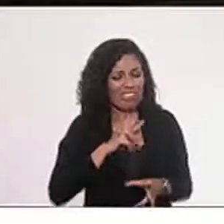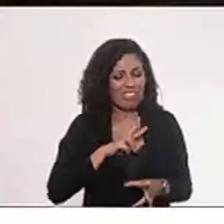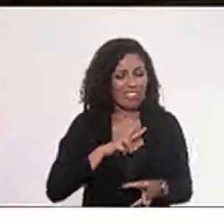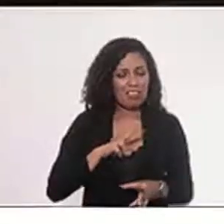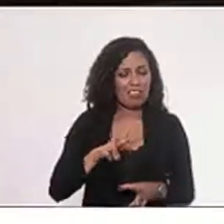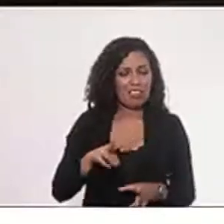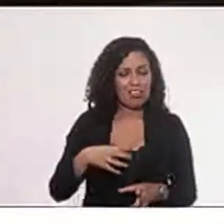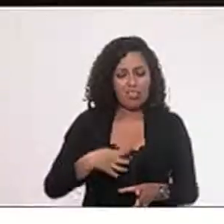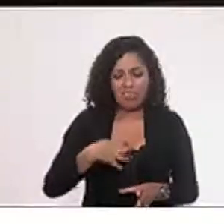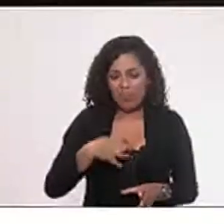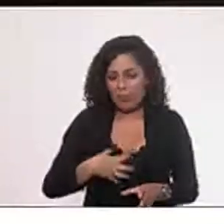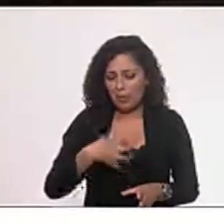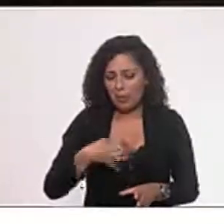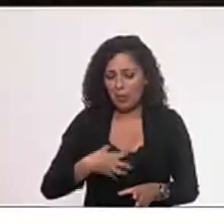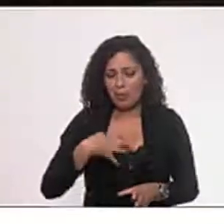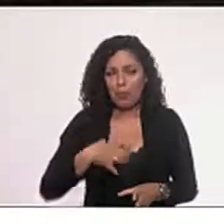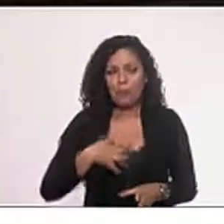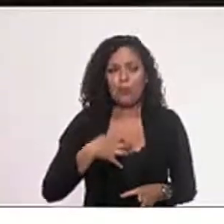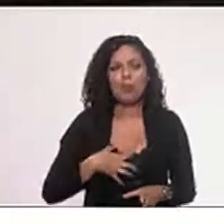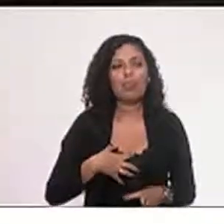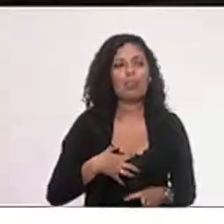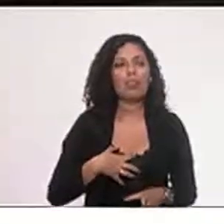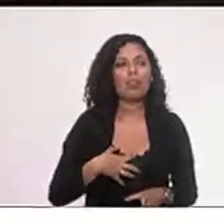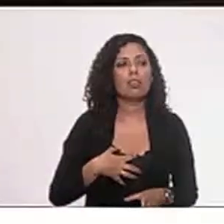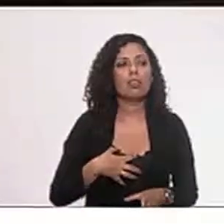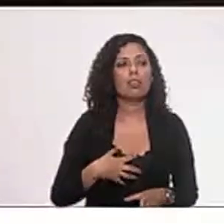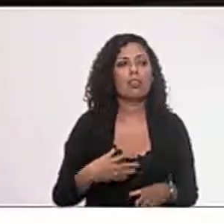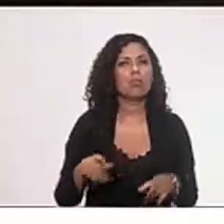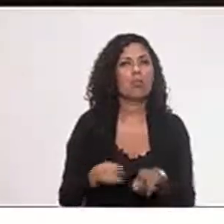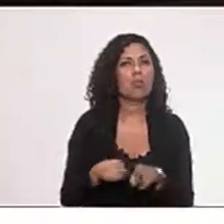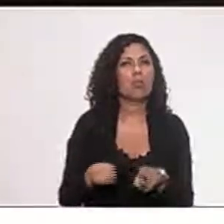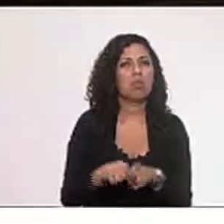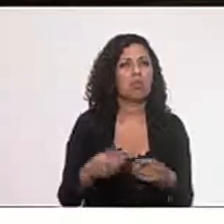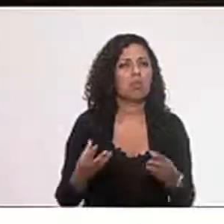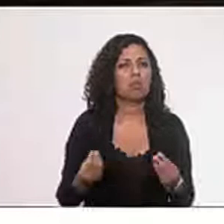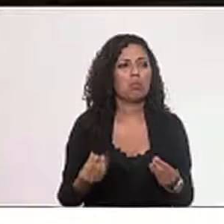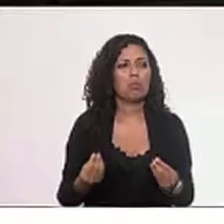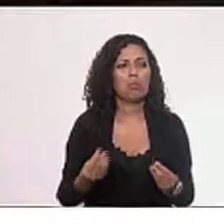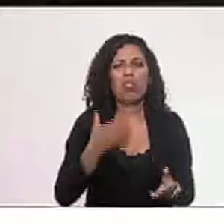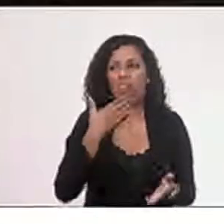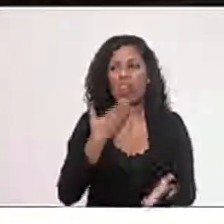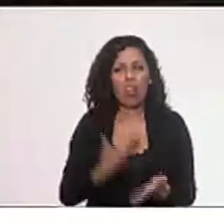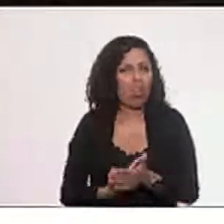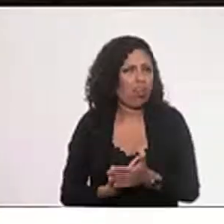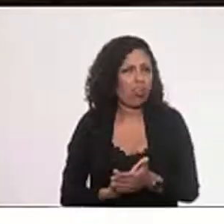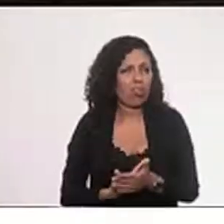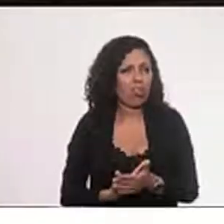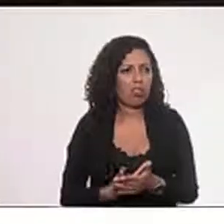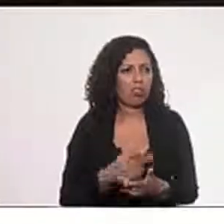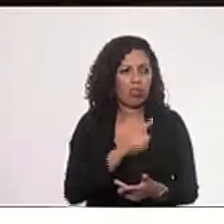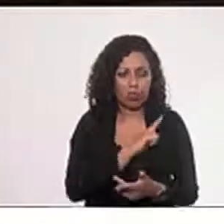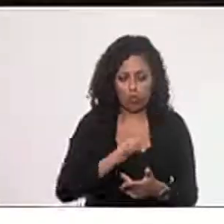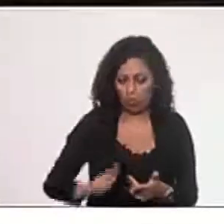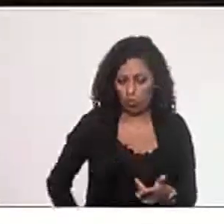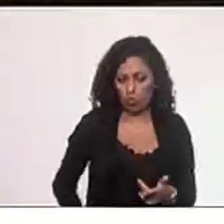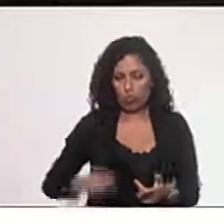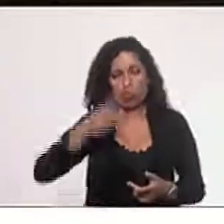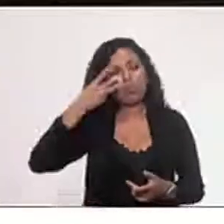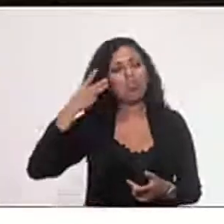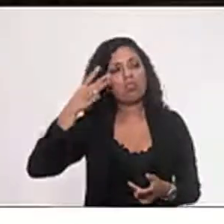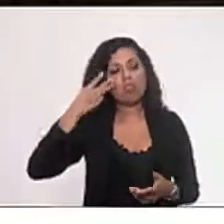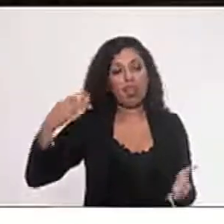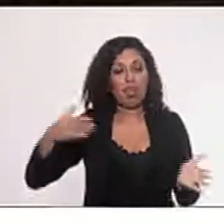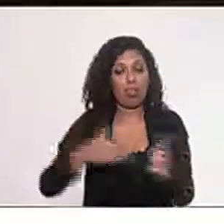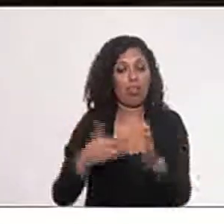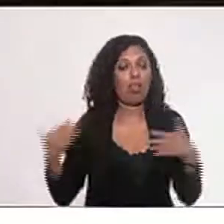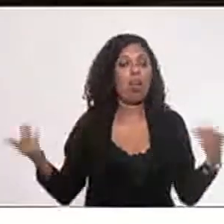indignação e muita estupefação que o governador do estado do rio de janeiro até